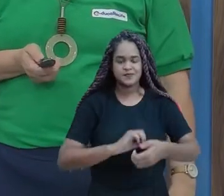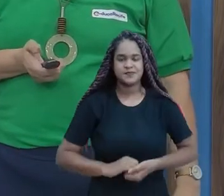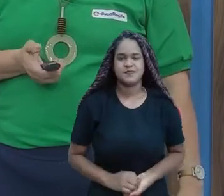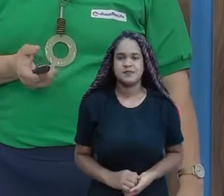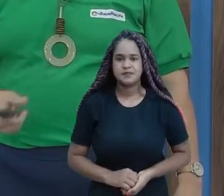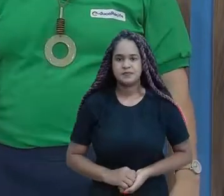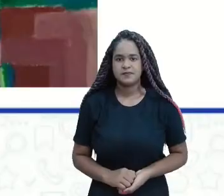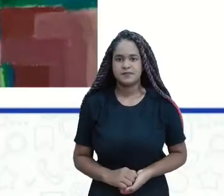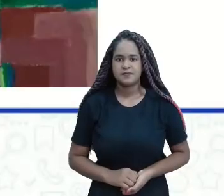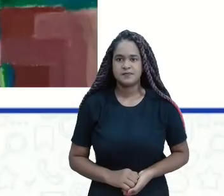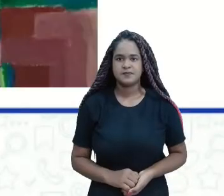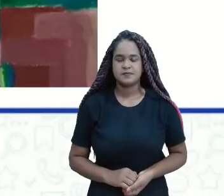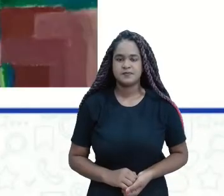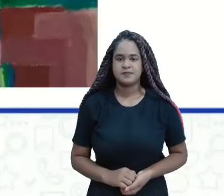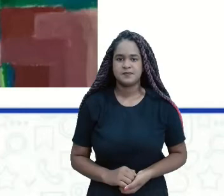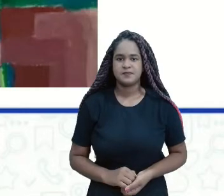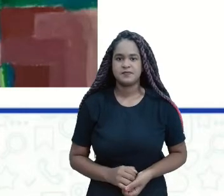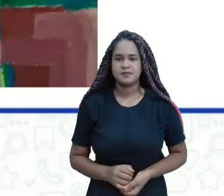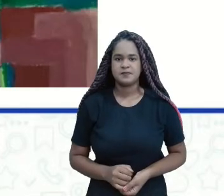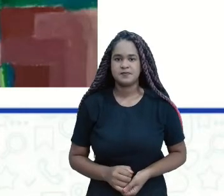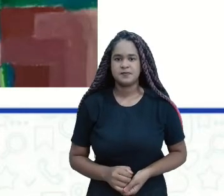gente?